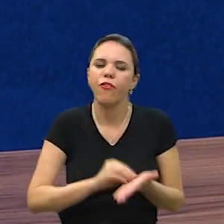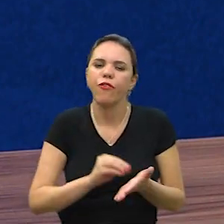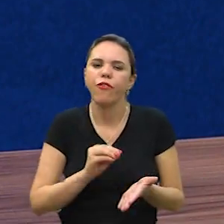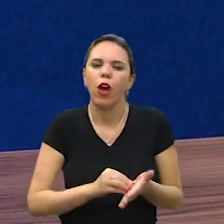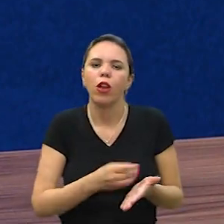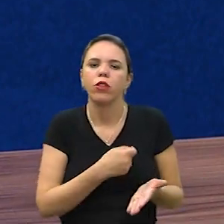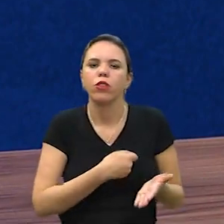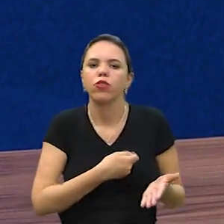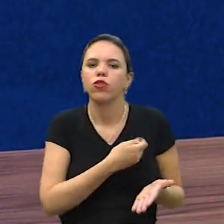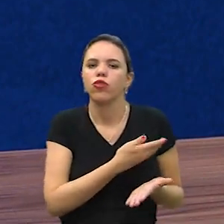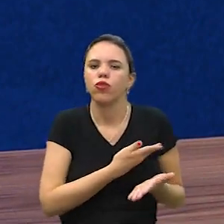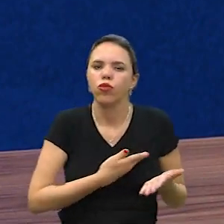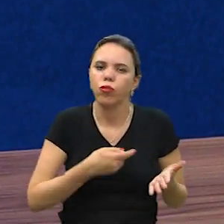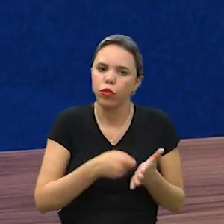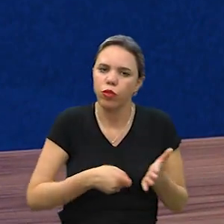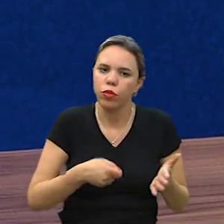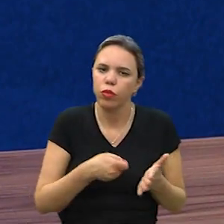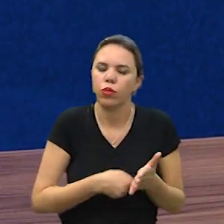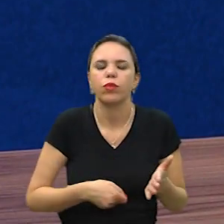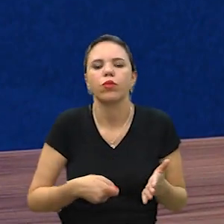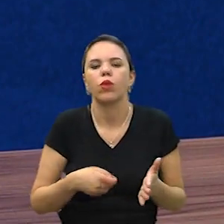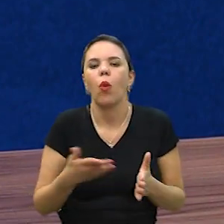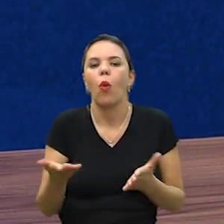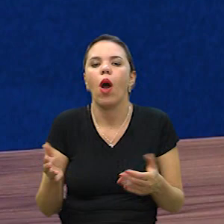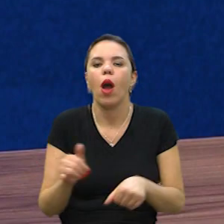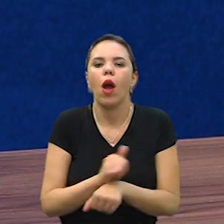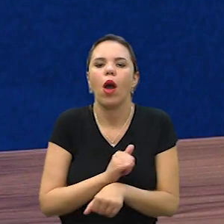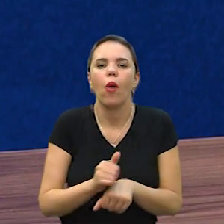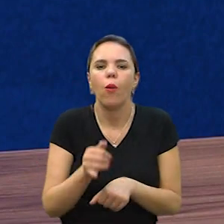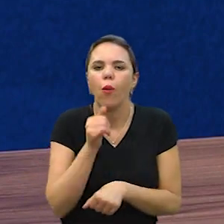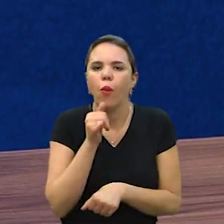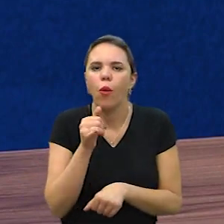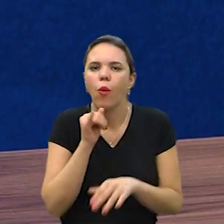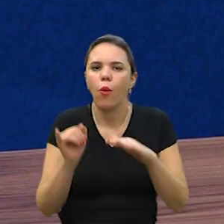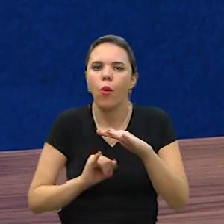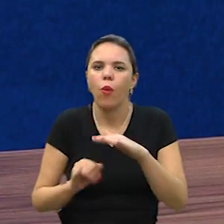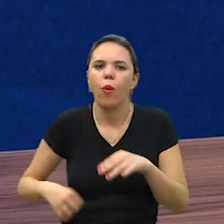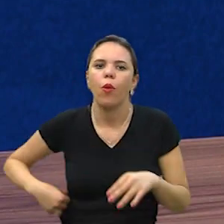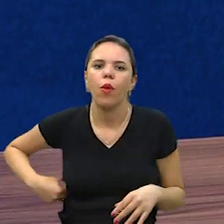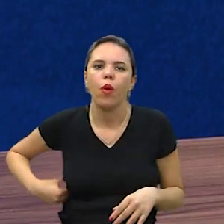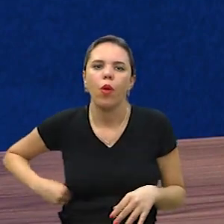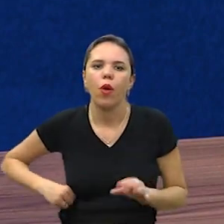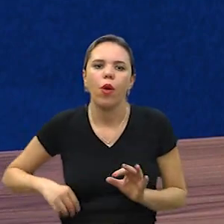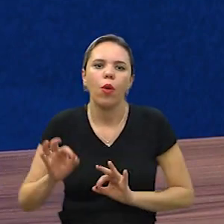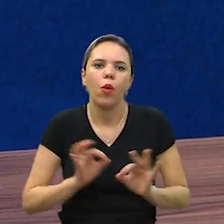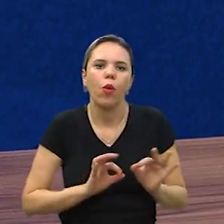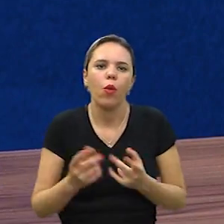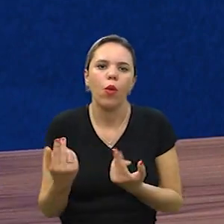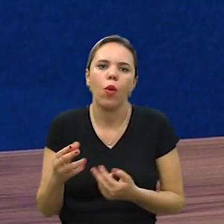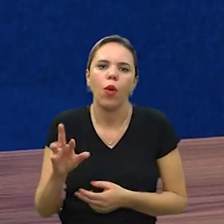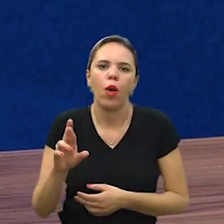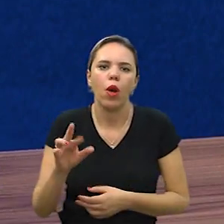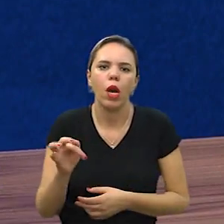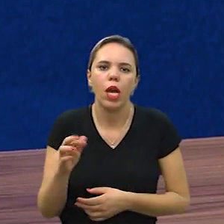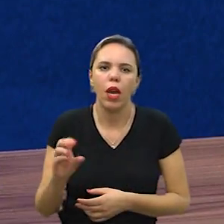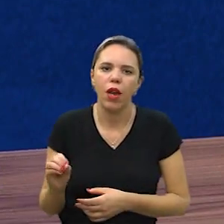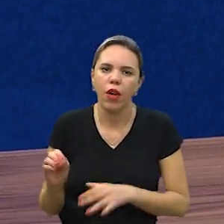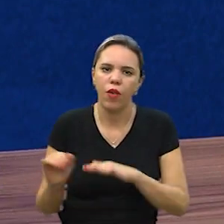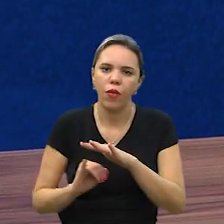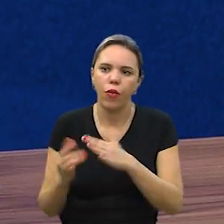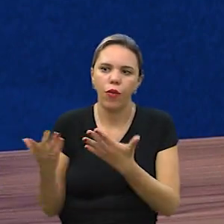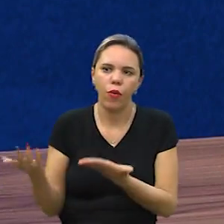falta de políticas públicas. Então, quais são os caminhos, por exemplo, que uma instituição, uma organização como a